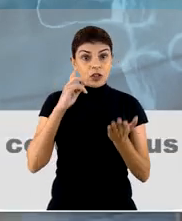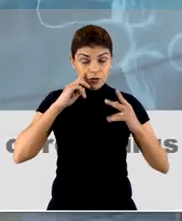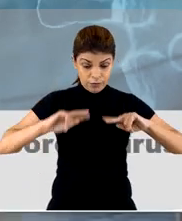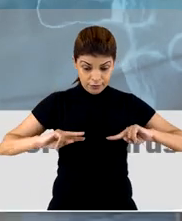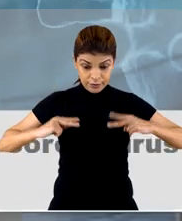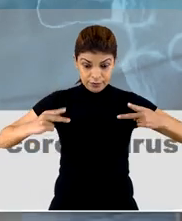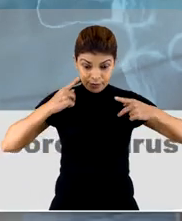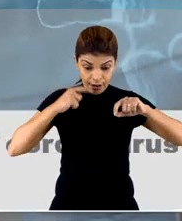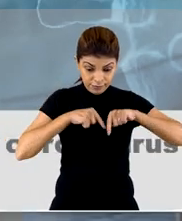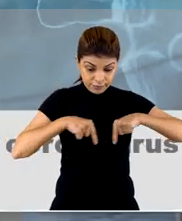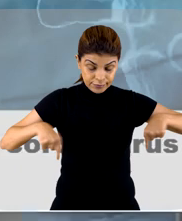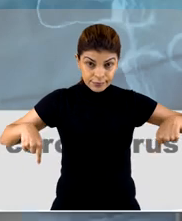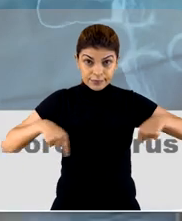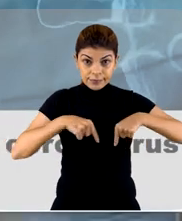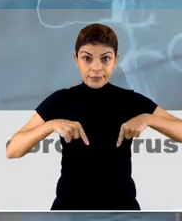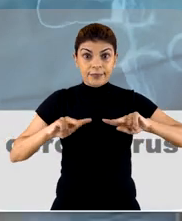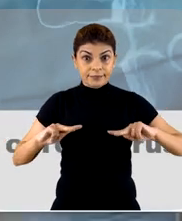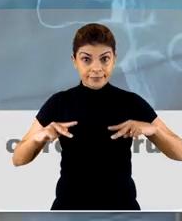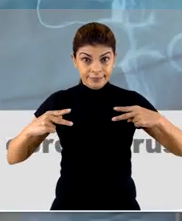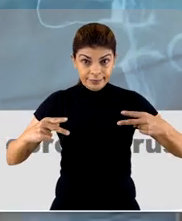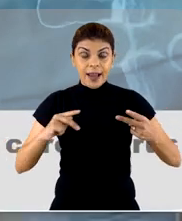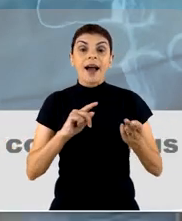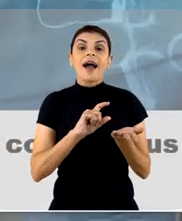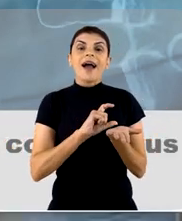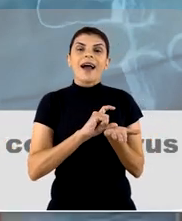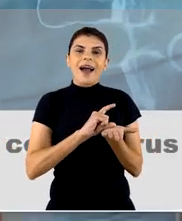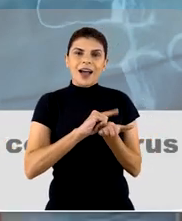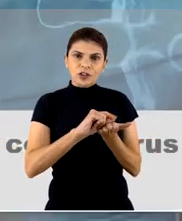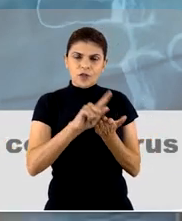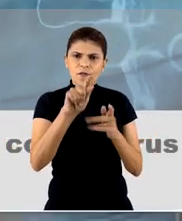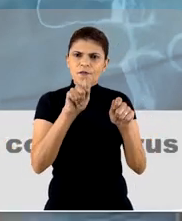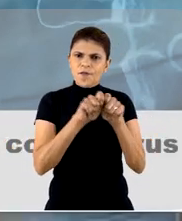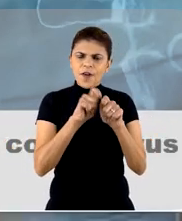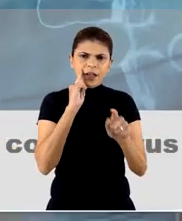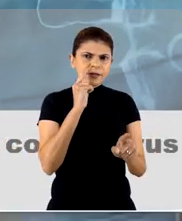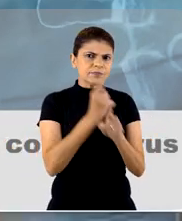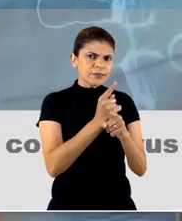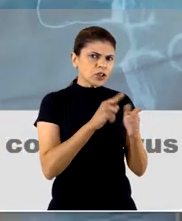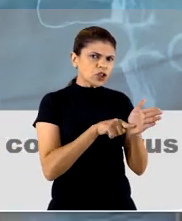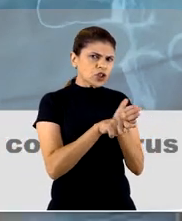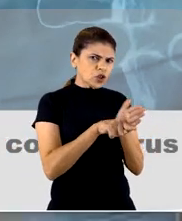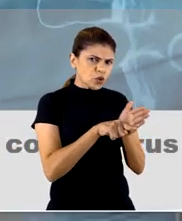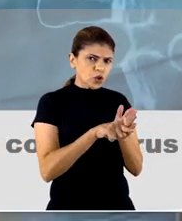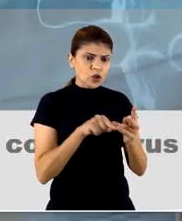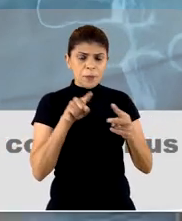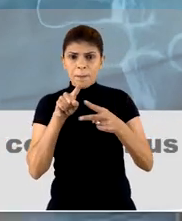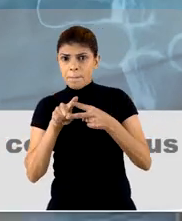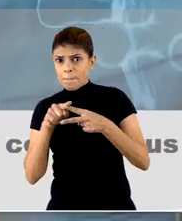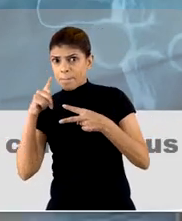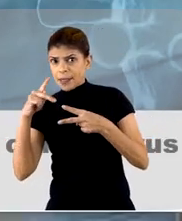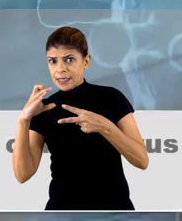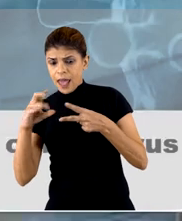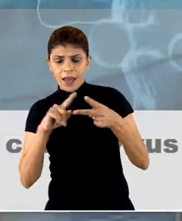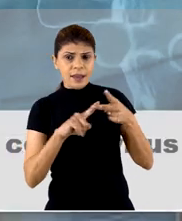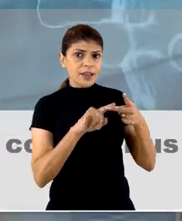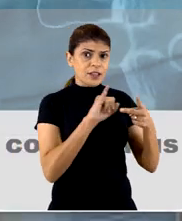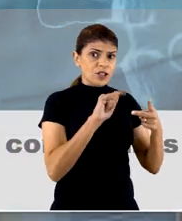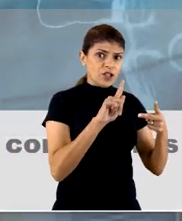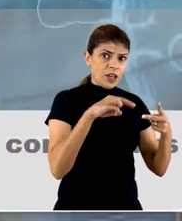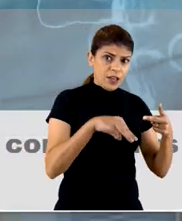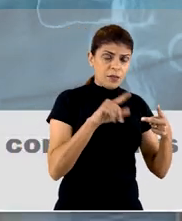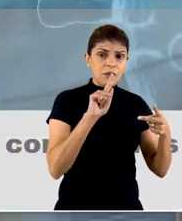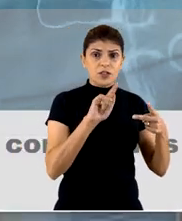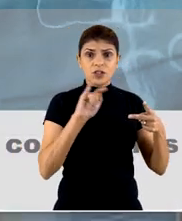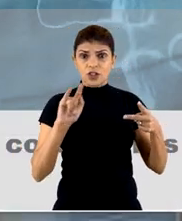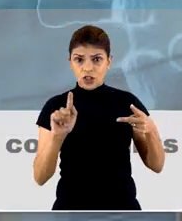vocês, ele considera que quando você faz o diagnóstico baseado nas duas metodologias de